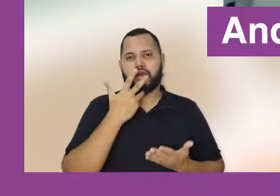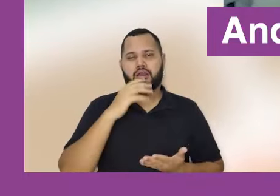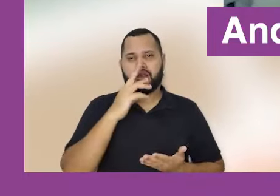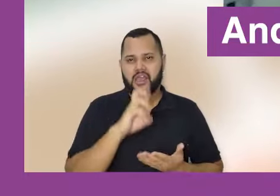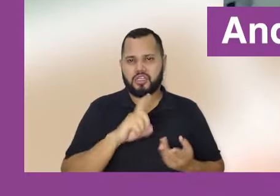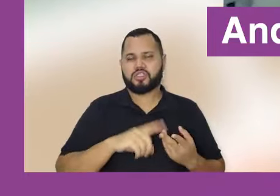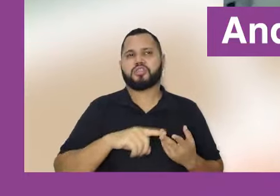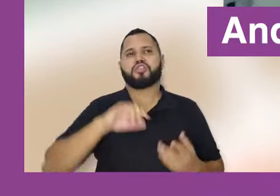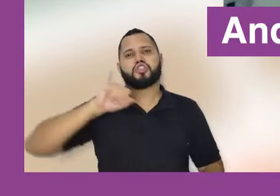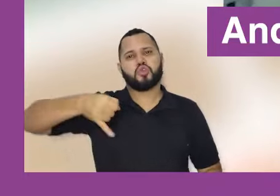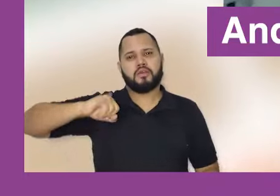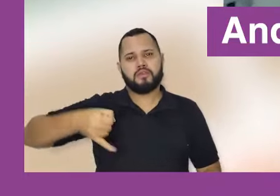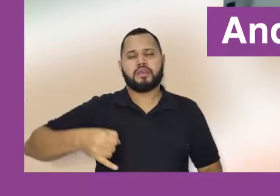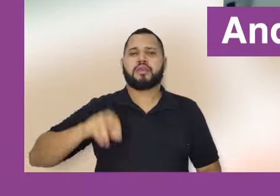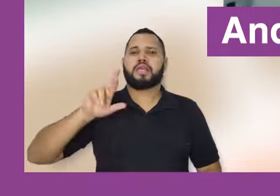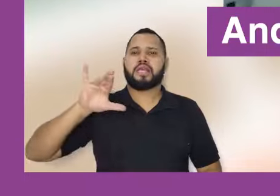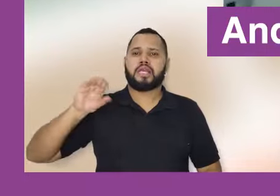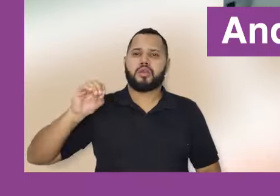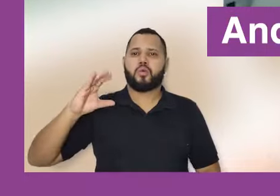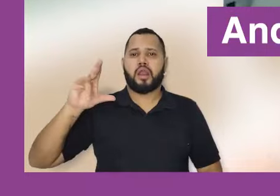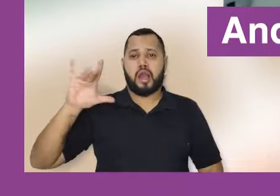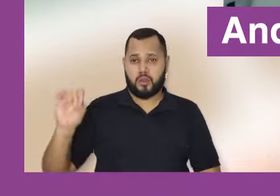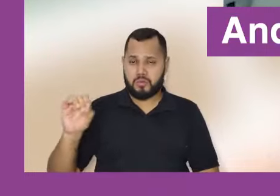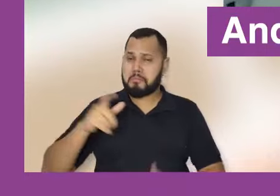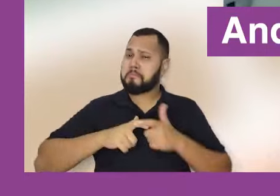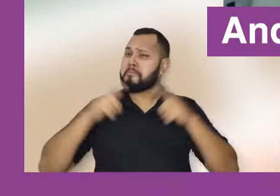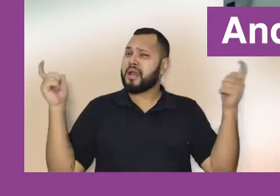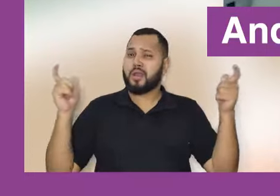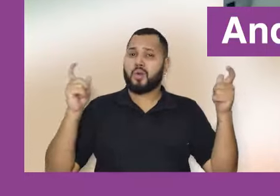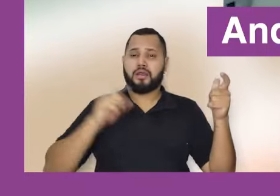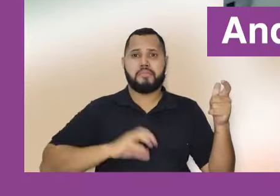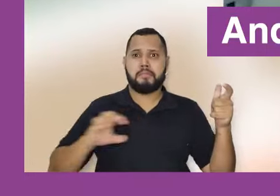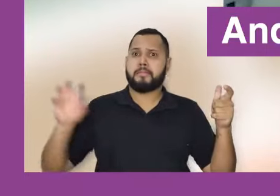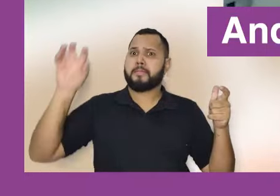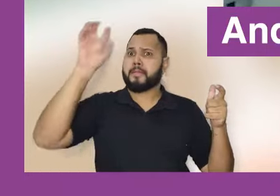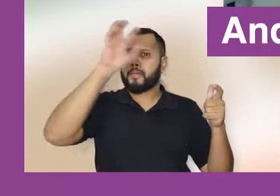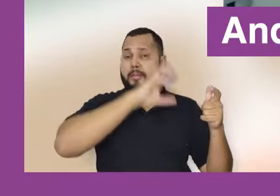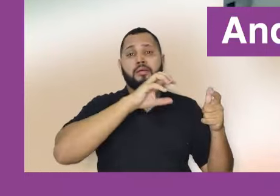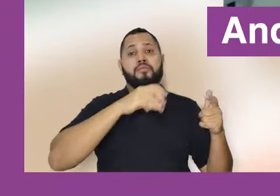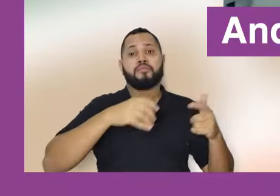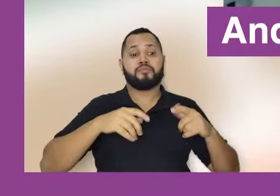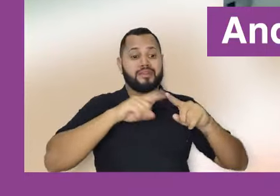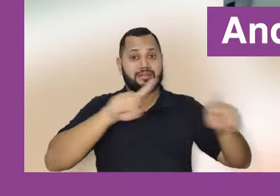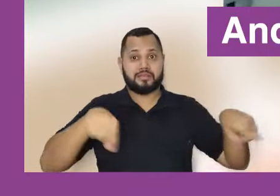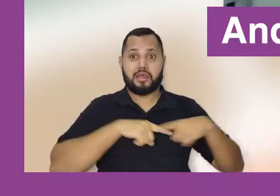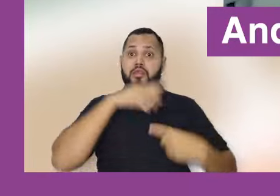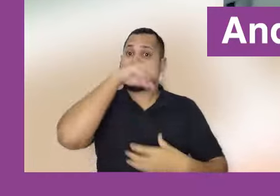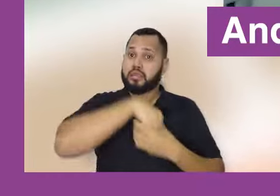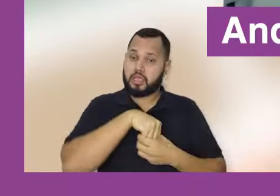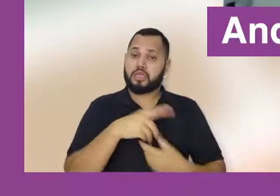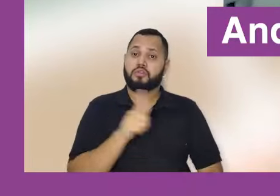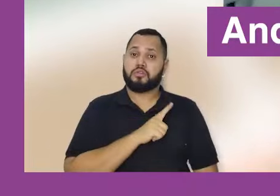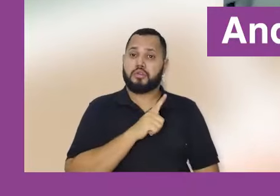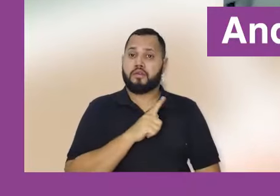em Rio Claro e são na maioria das nossas unidades lugares dentro berçários dentro das